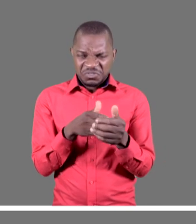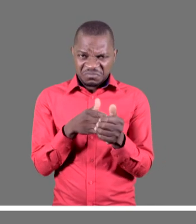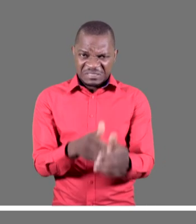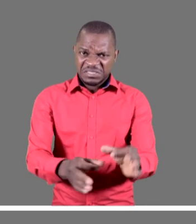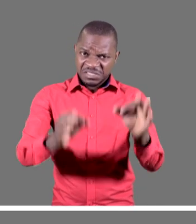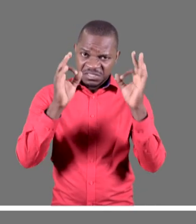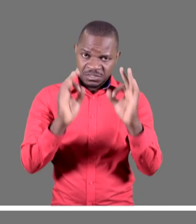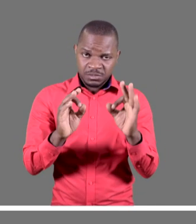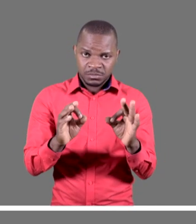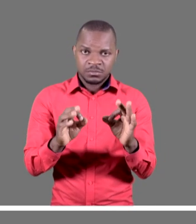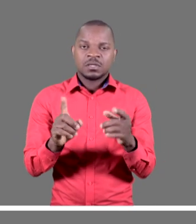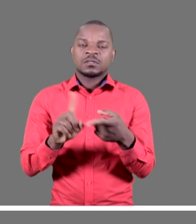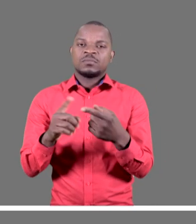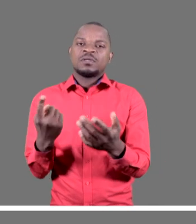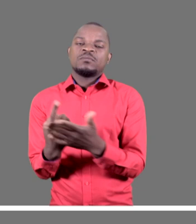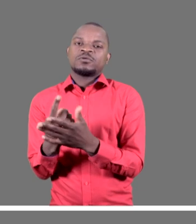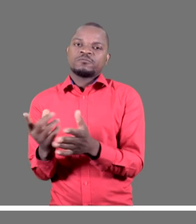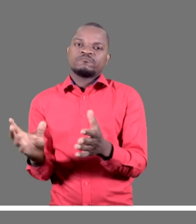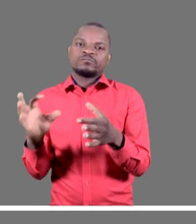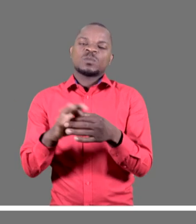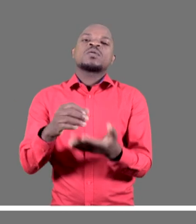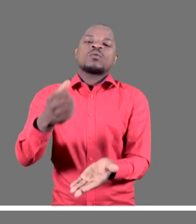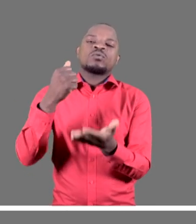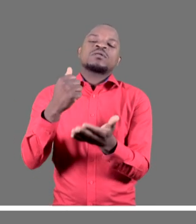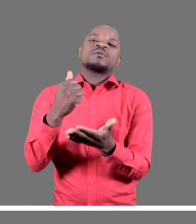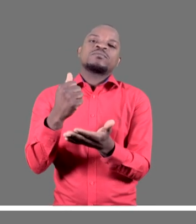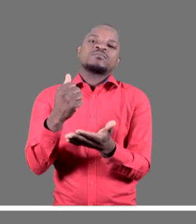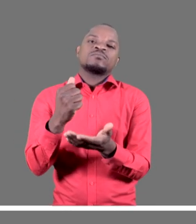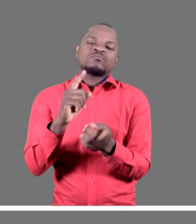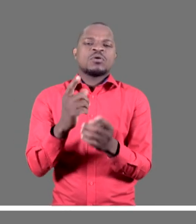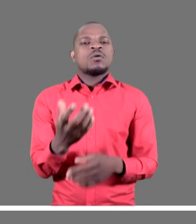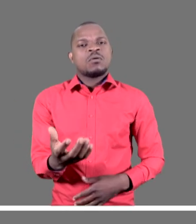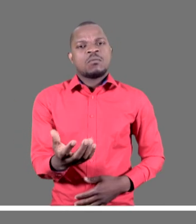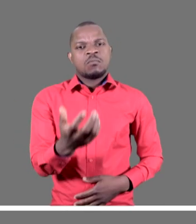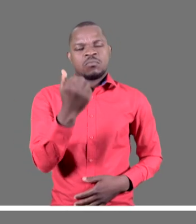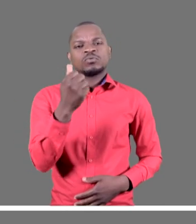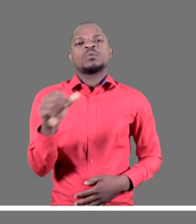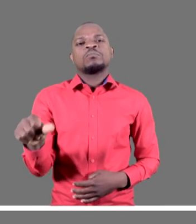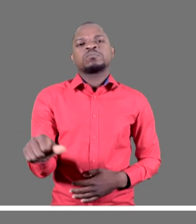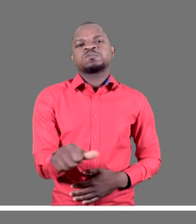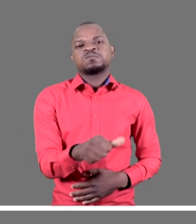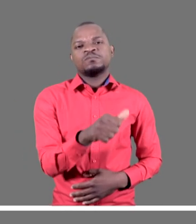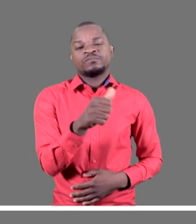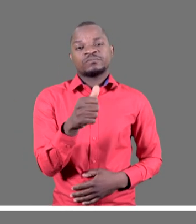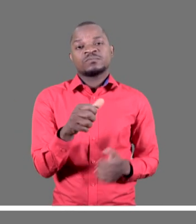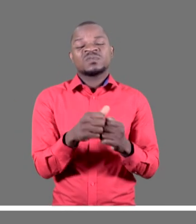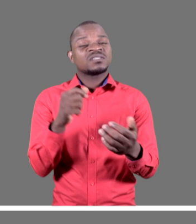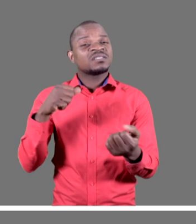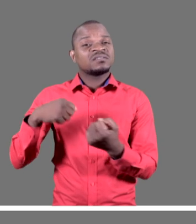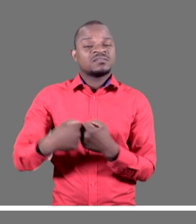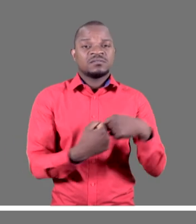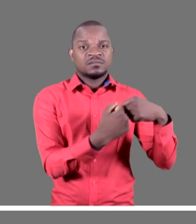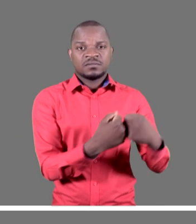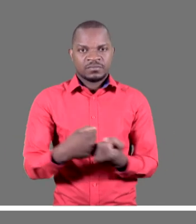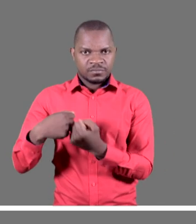aplicada e orçamentada, como fazia também referência, pode trazer algumas melhorias. Mas isso tudo é um desafio.